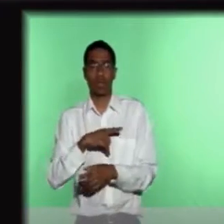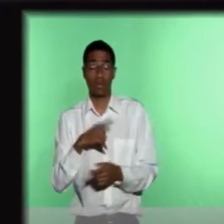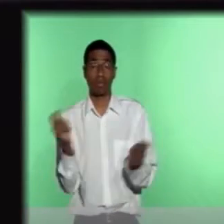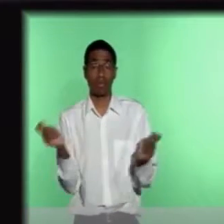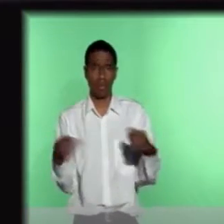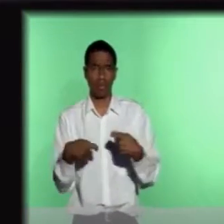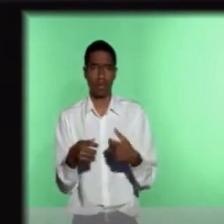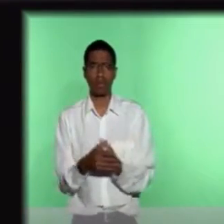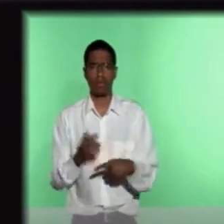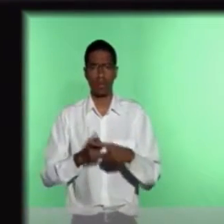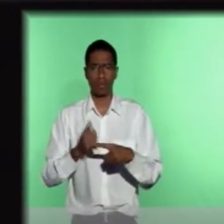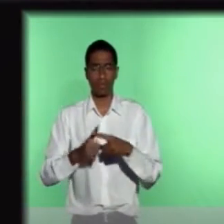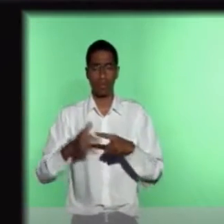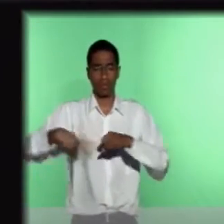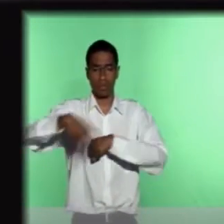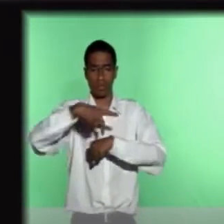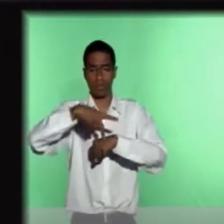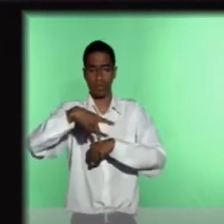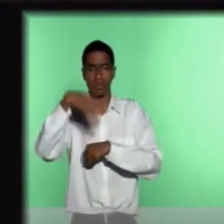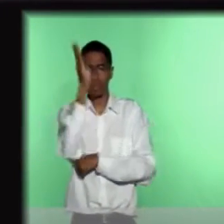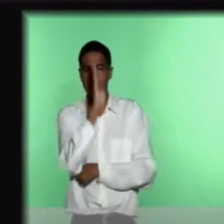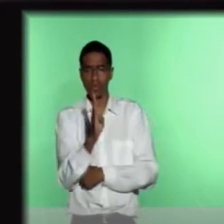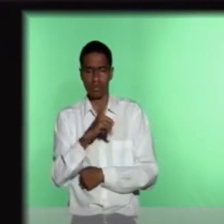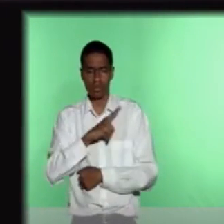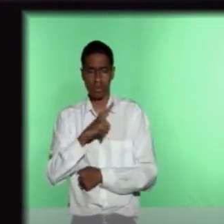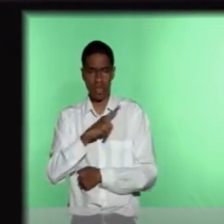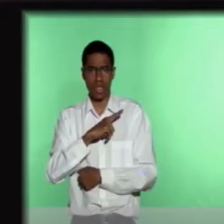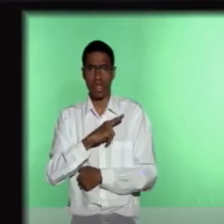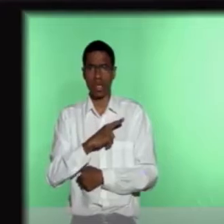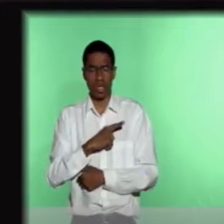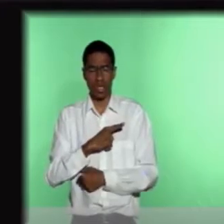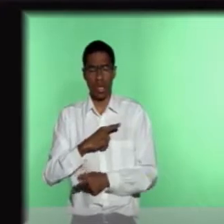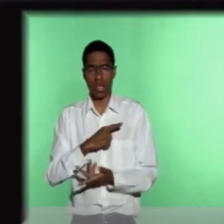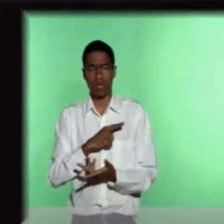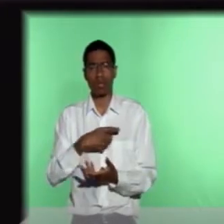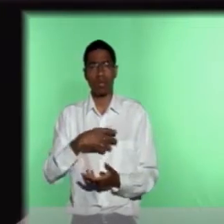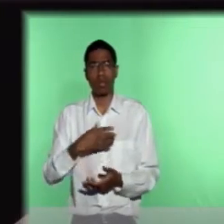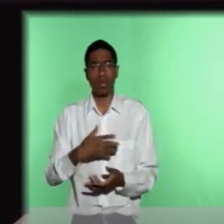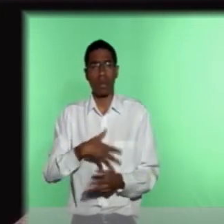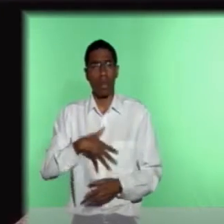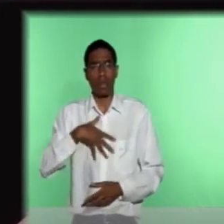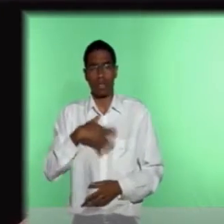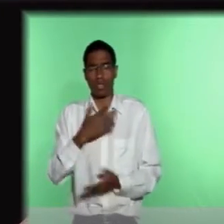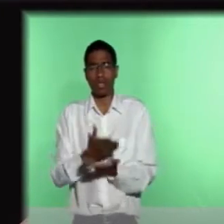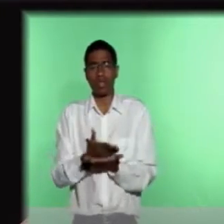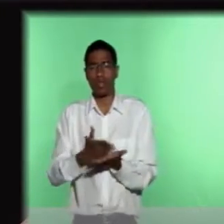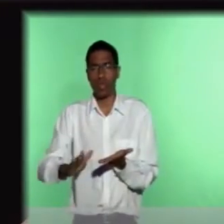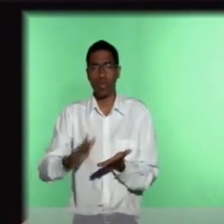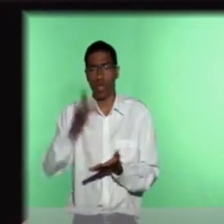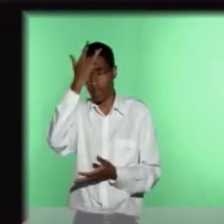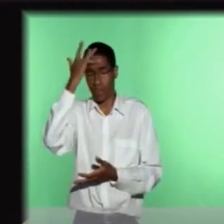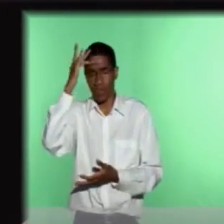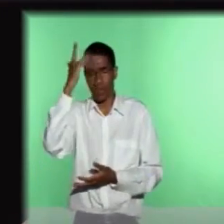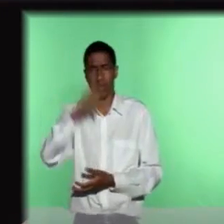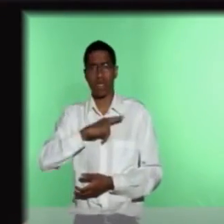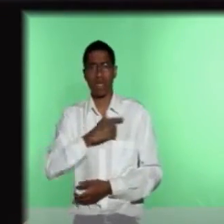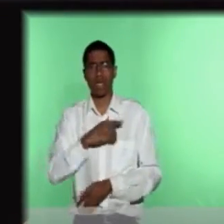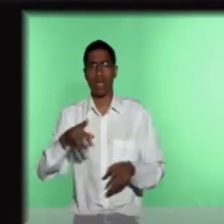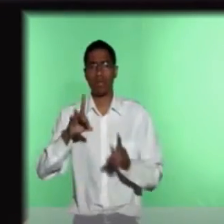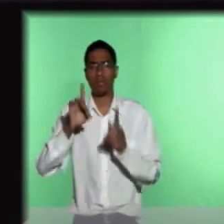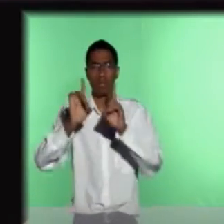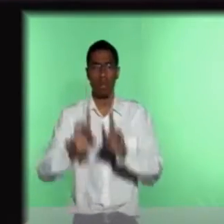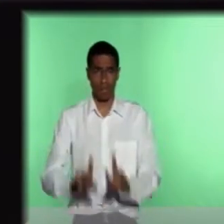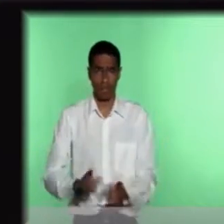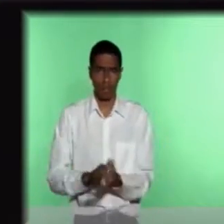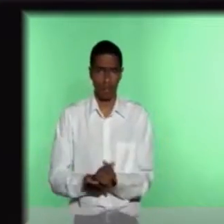de excluir completamente as pessoas com deficiência, por exemplo. E aí o Brasil acaba sendo uma ponta de lança, sendo um país